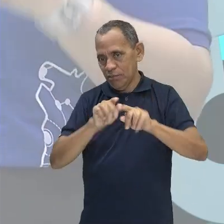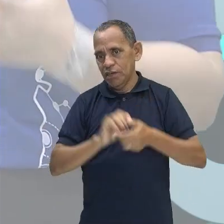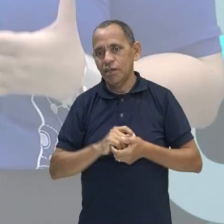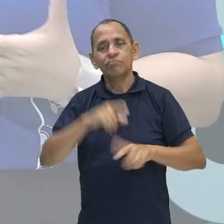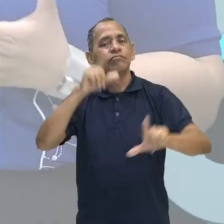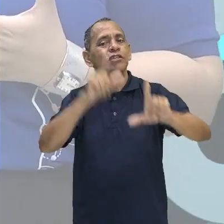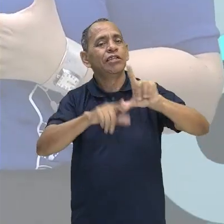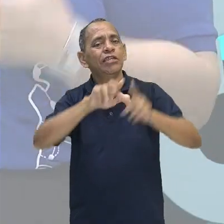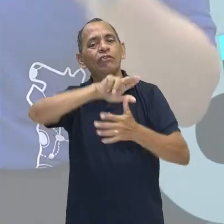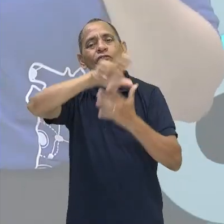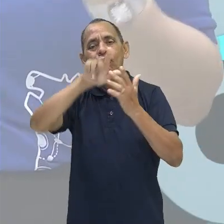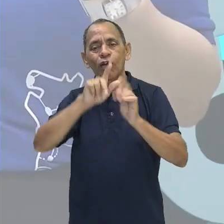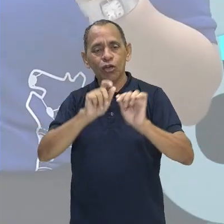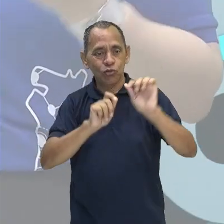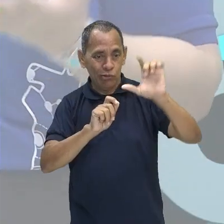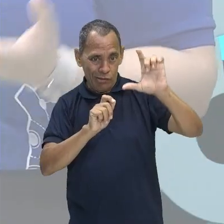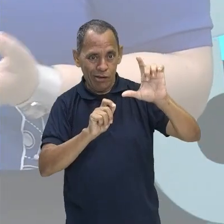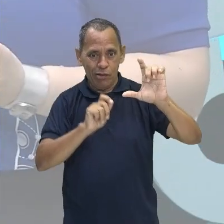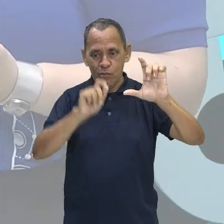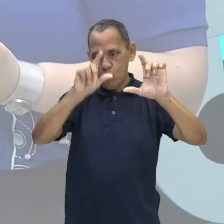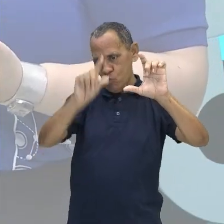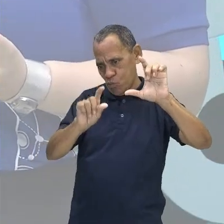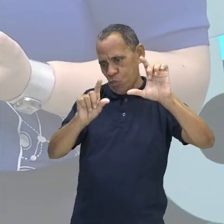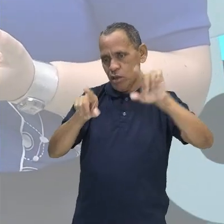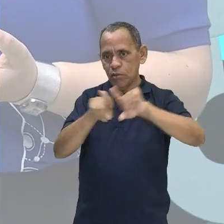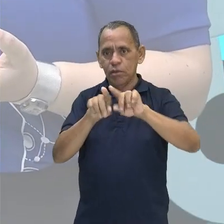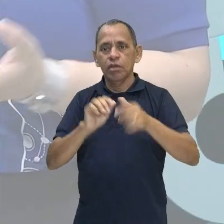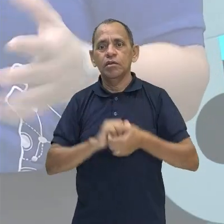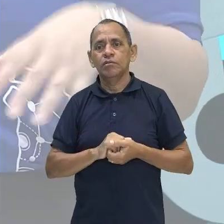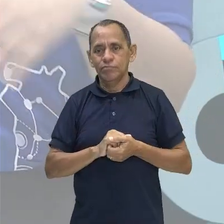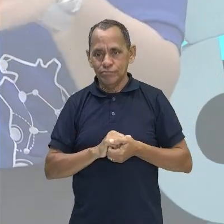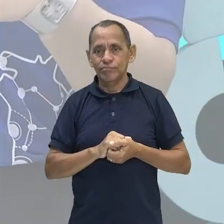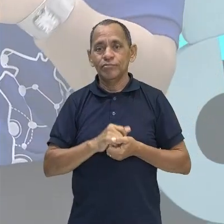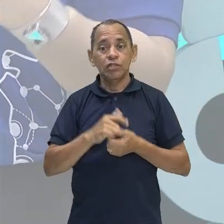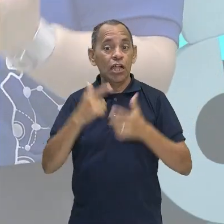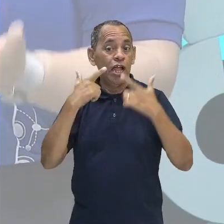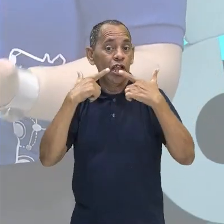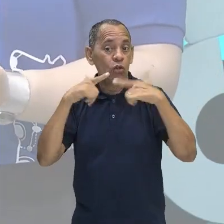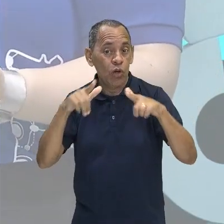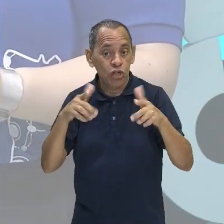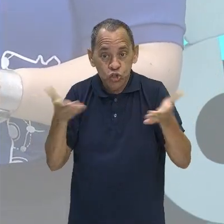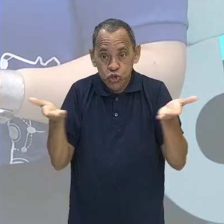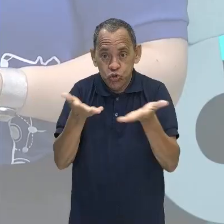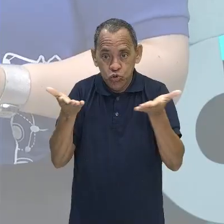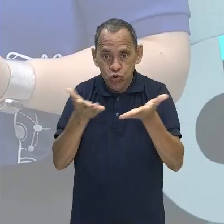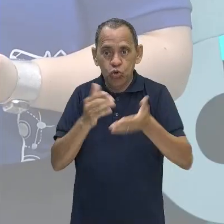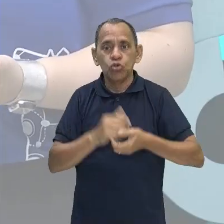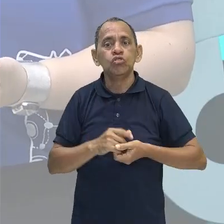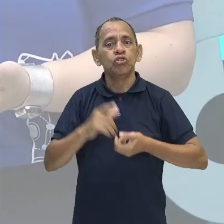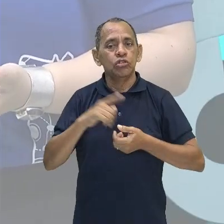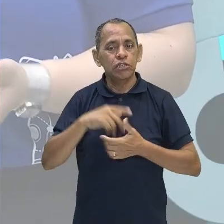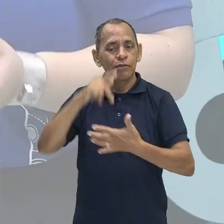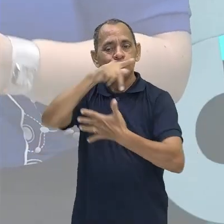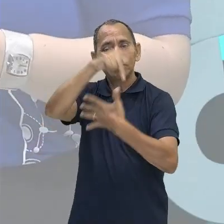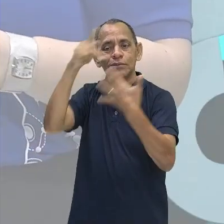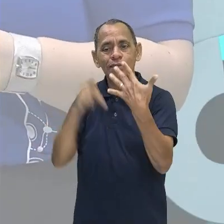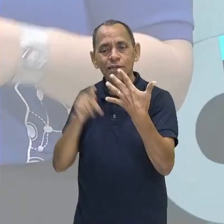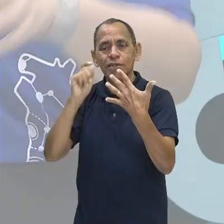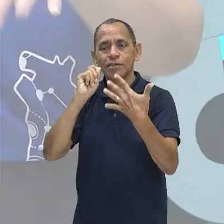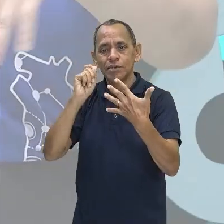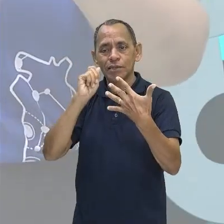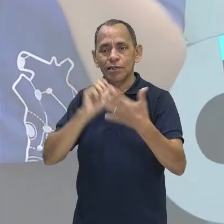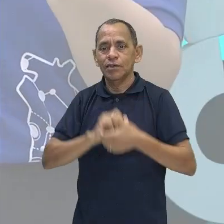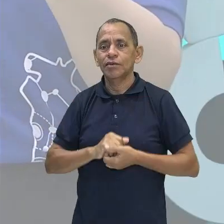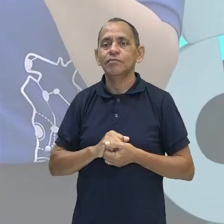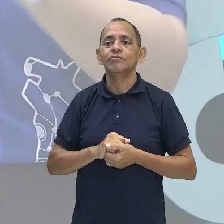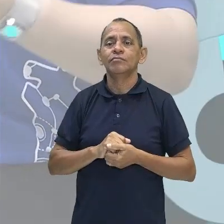de vários tamanhos, enfim. A linguagem atual tem privilegiado a questão mista,